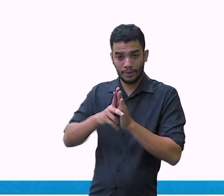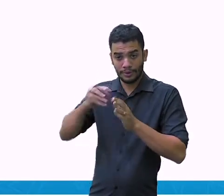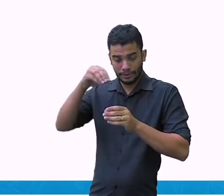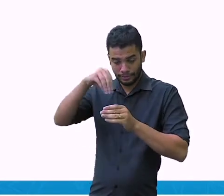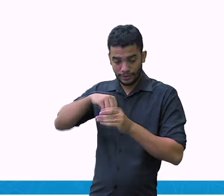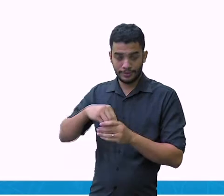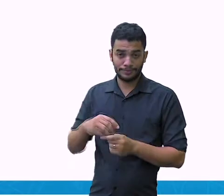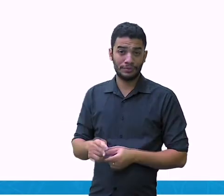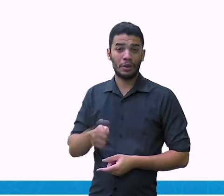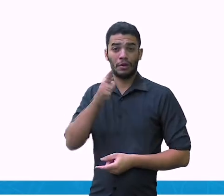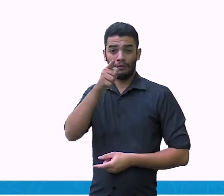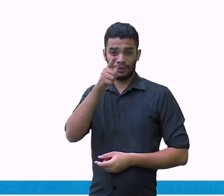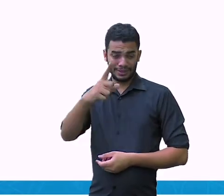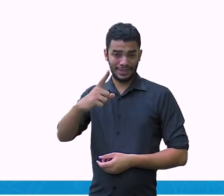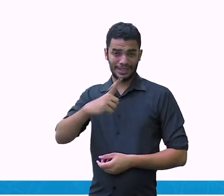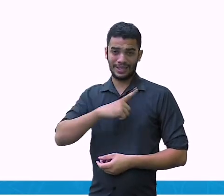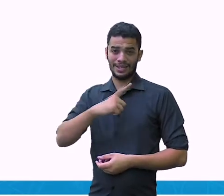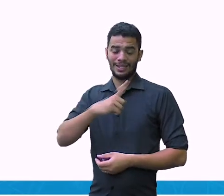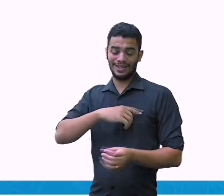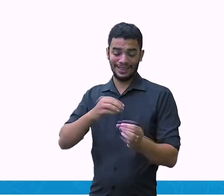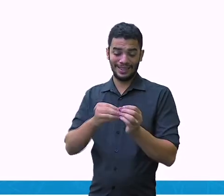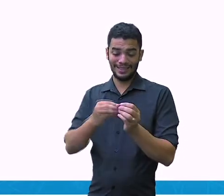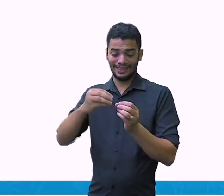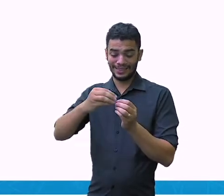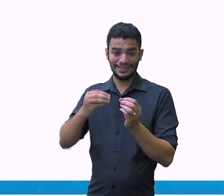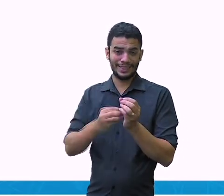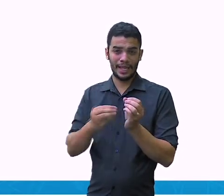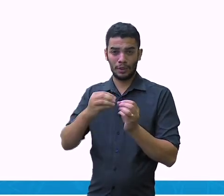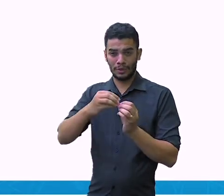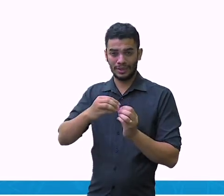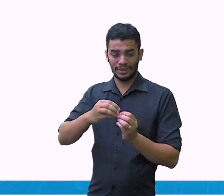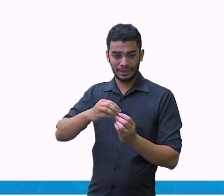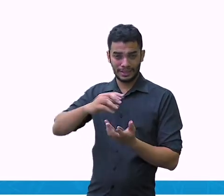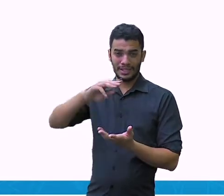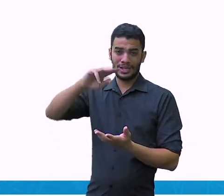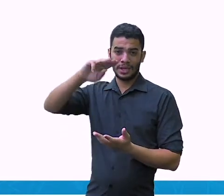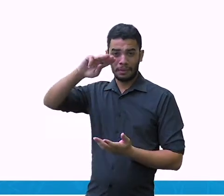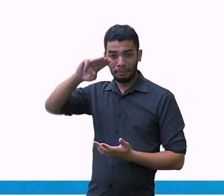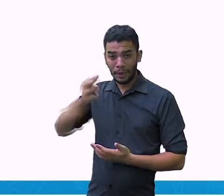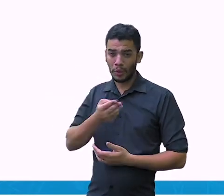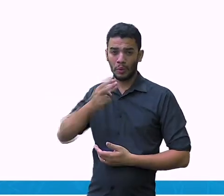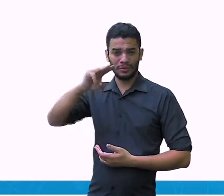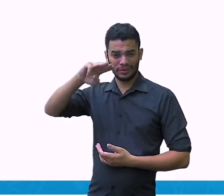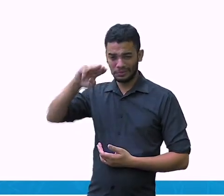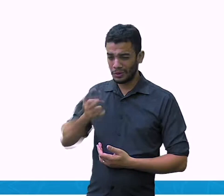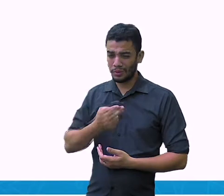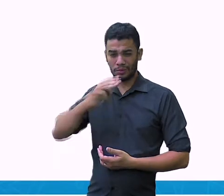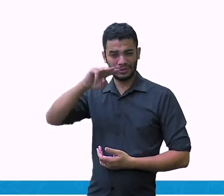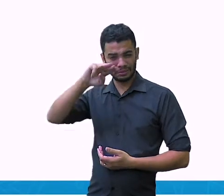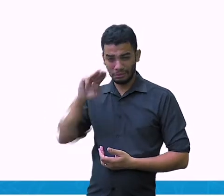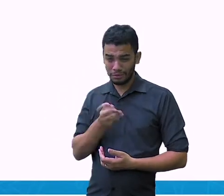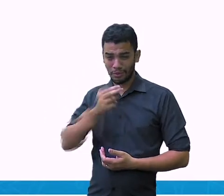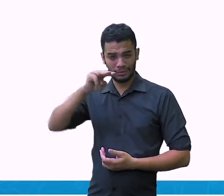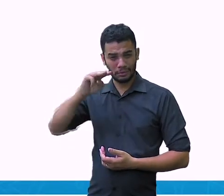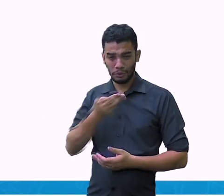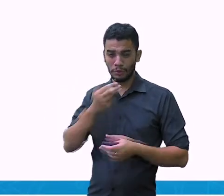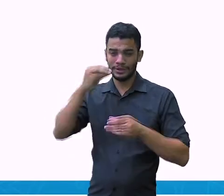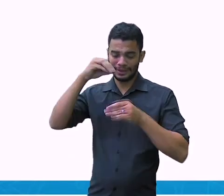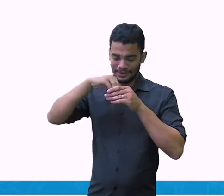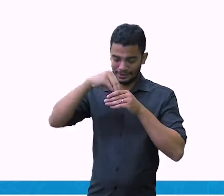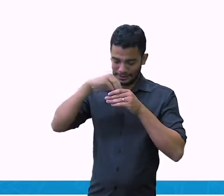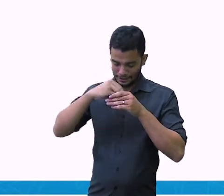de células no seu corpo. Por quê? Você precisa de microscópio para se ver?